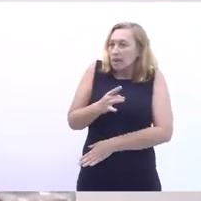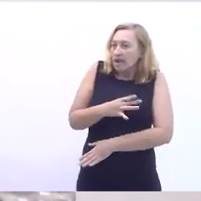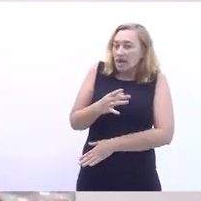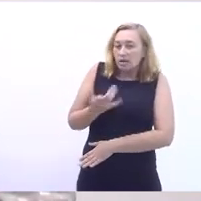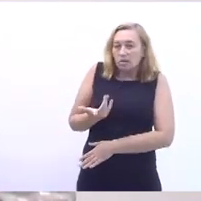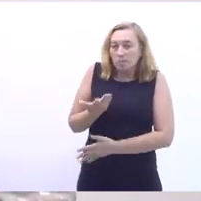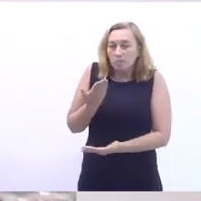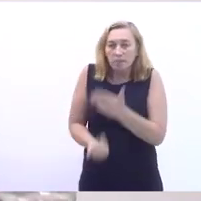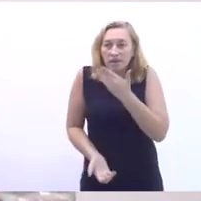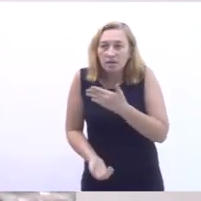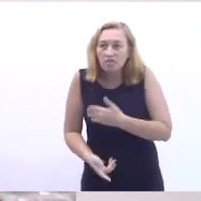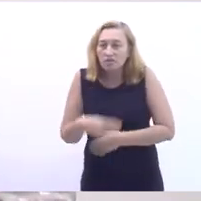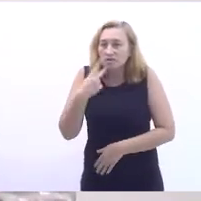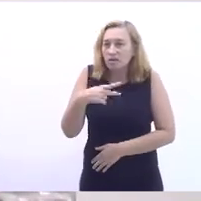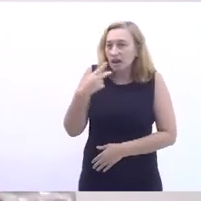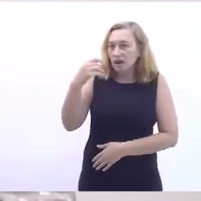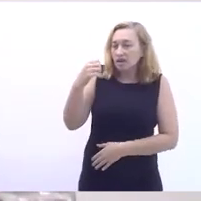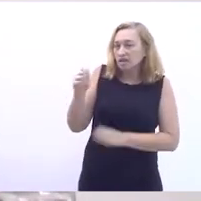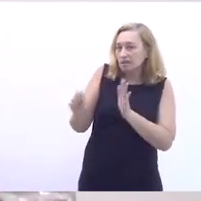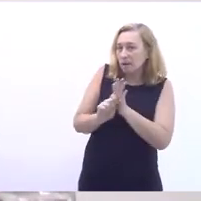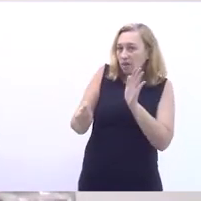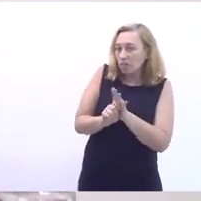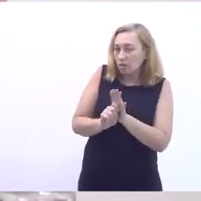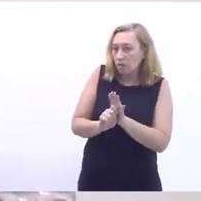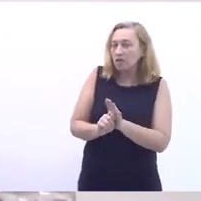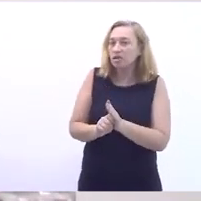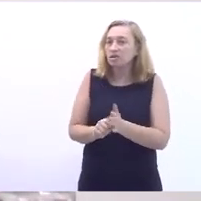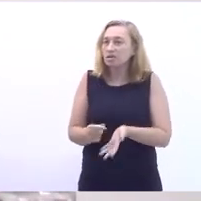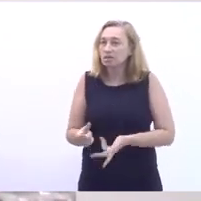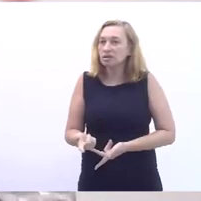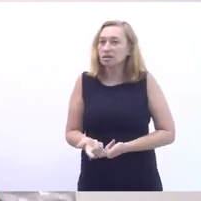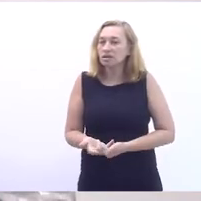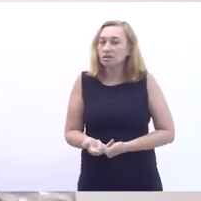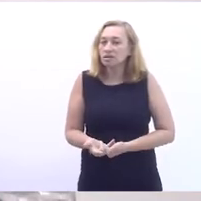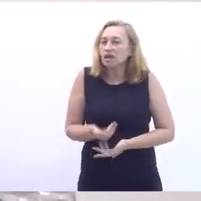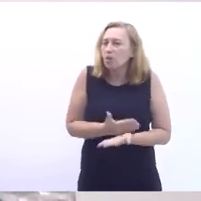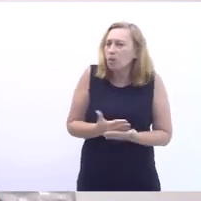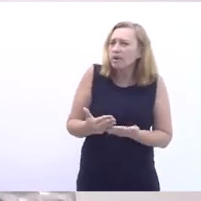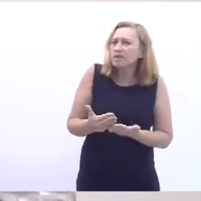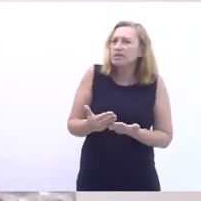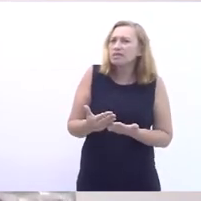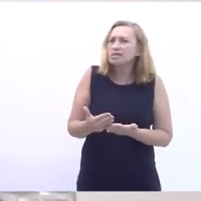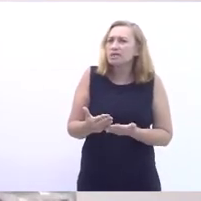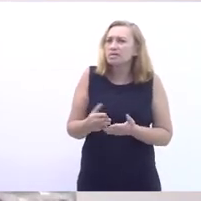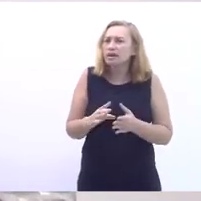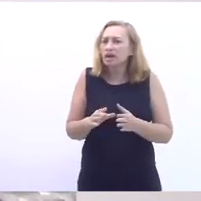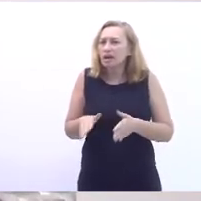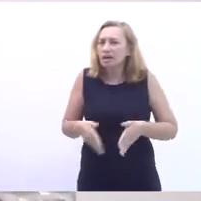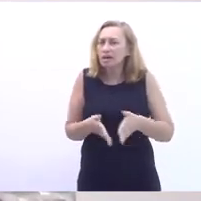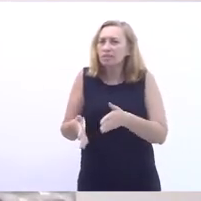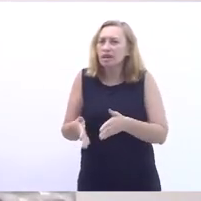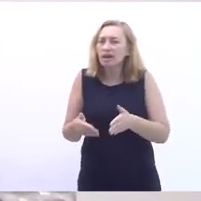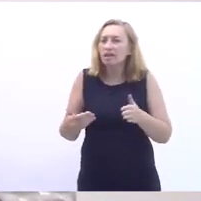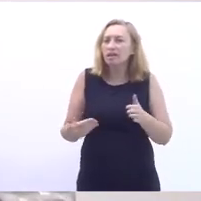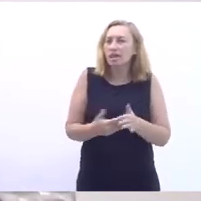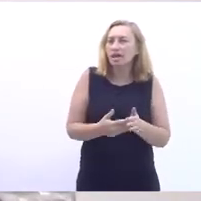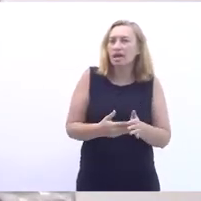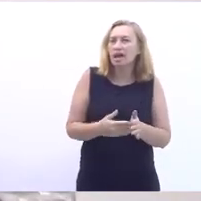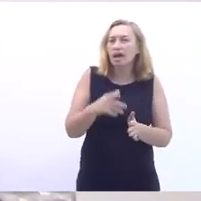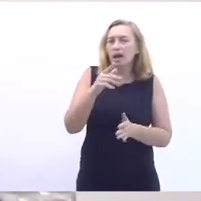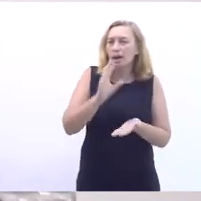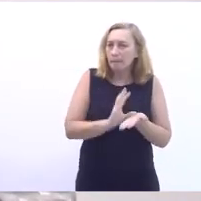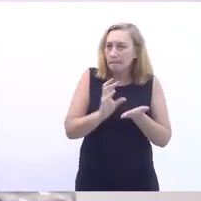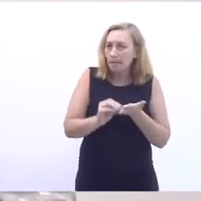por cara perde o medo de dar uma camiseta com a folha de maconha e a galera das coisas que começam a andar inclusive até a pauta medicinal